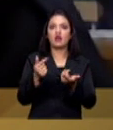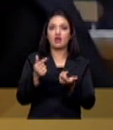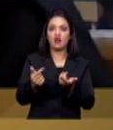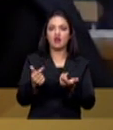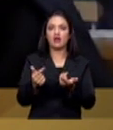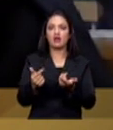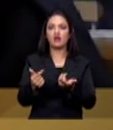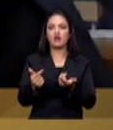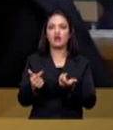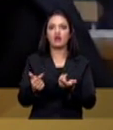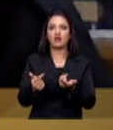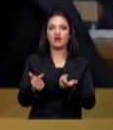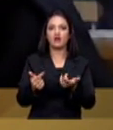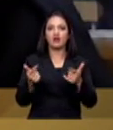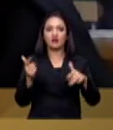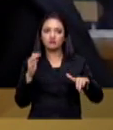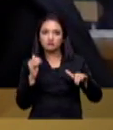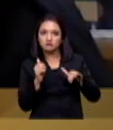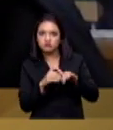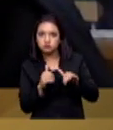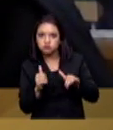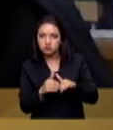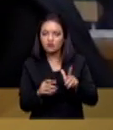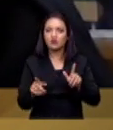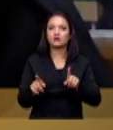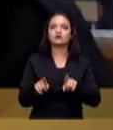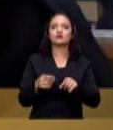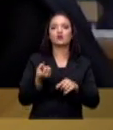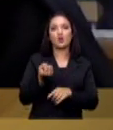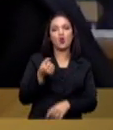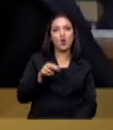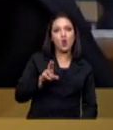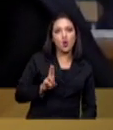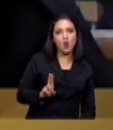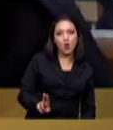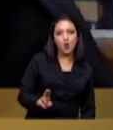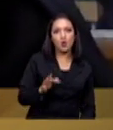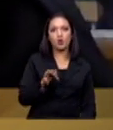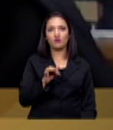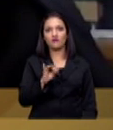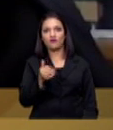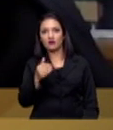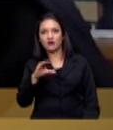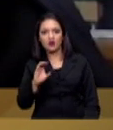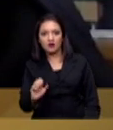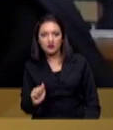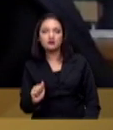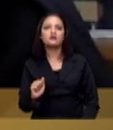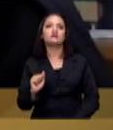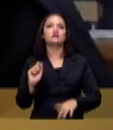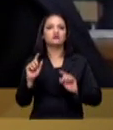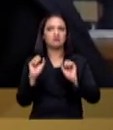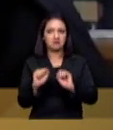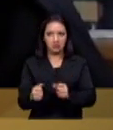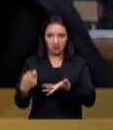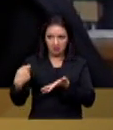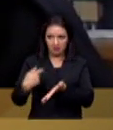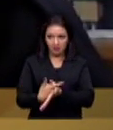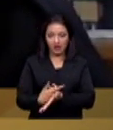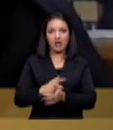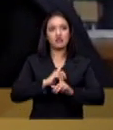eventualmente, do endereço também do seu advogado, porque permite a concessão da cautelar, desde que com as garantias